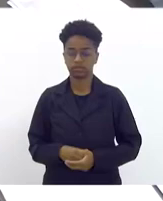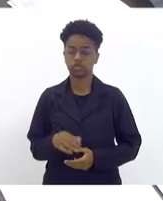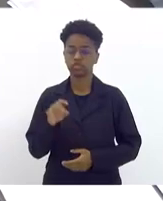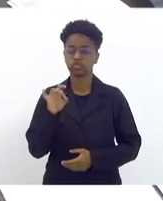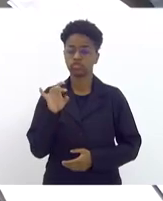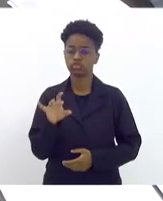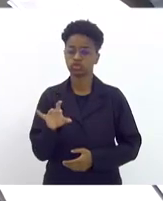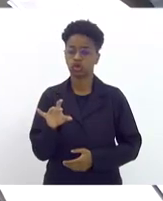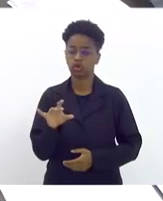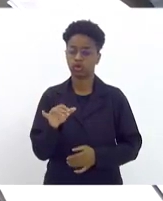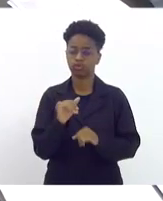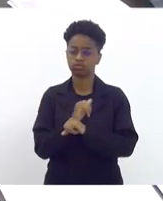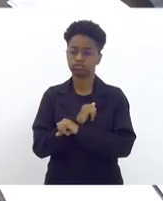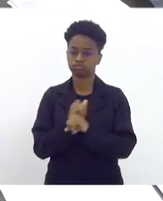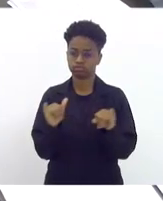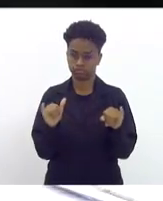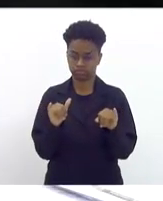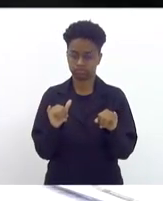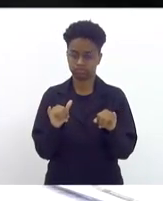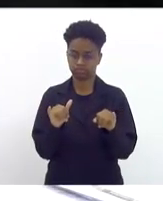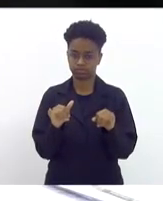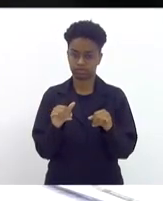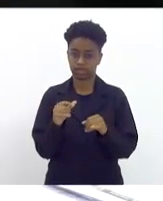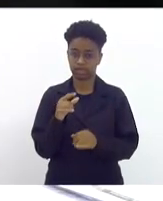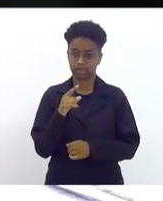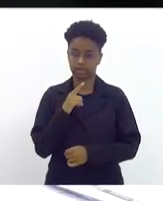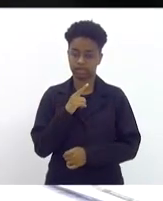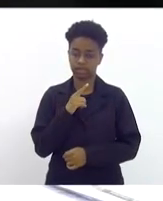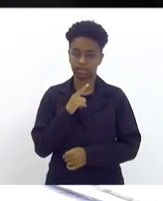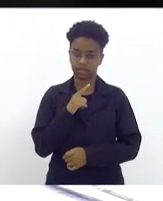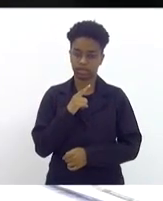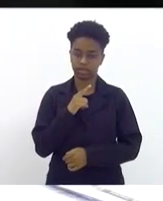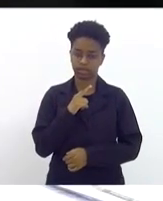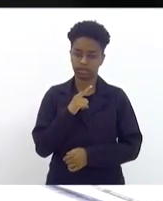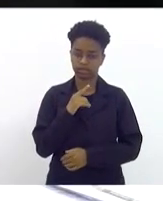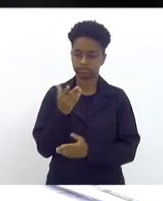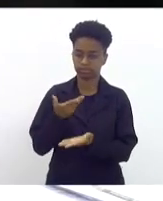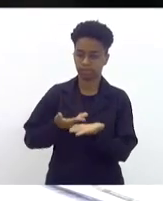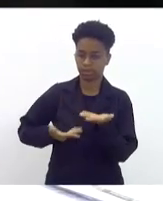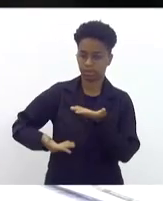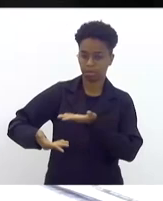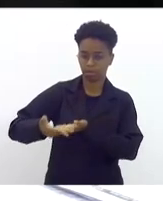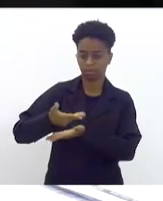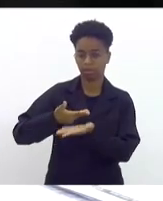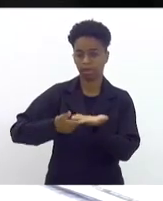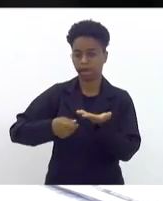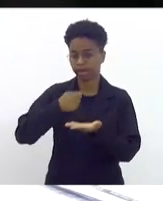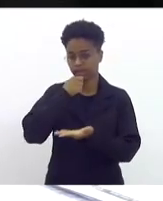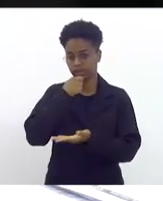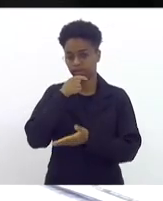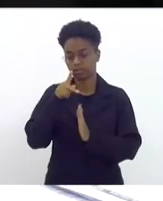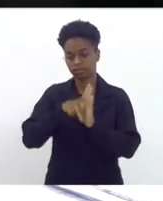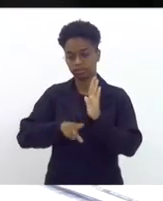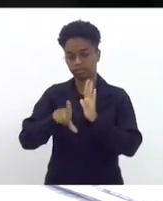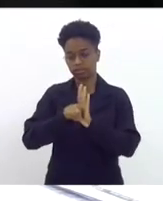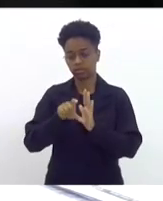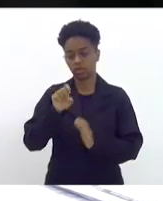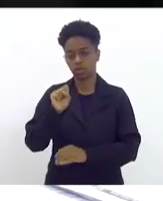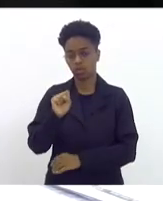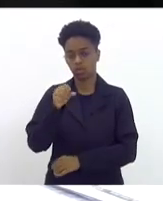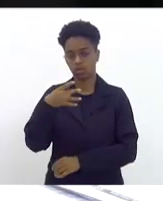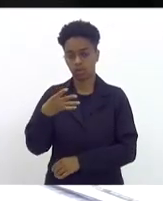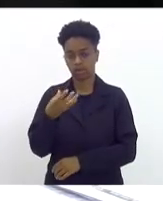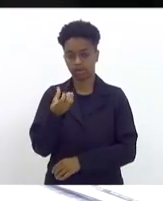só para dizer que existe intranetação o pele 846